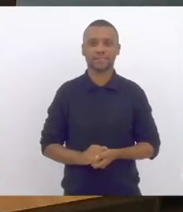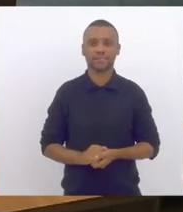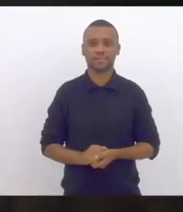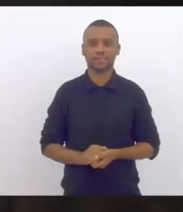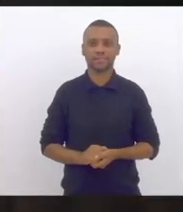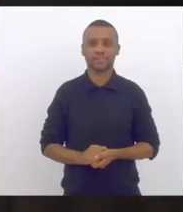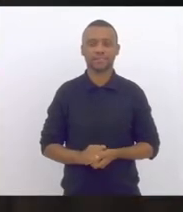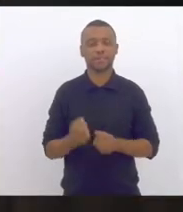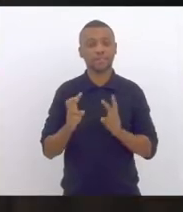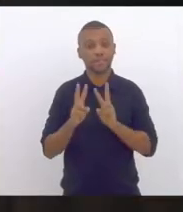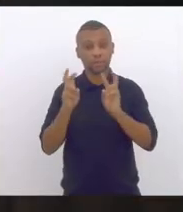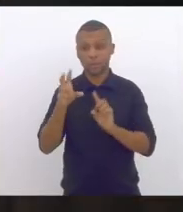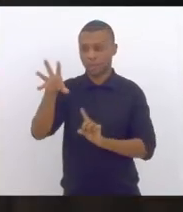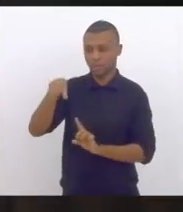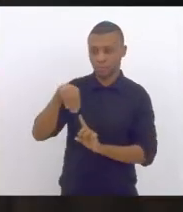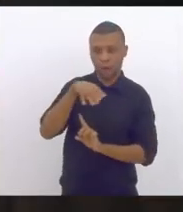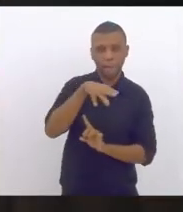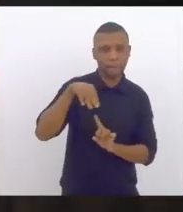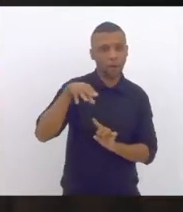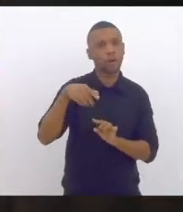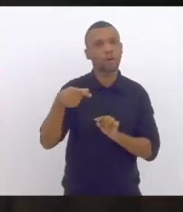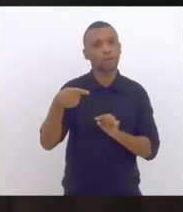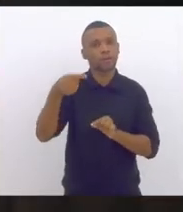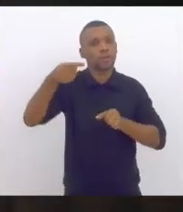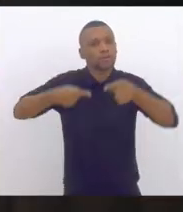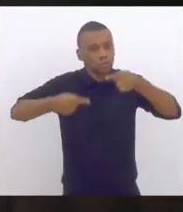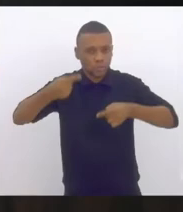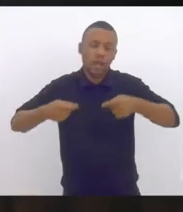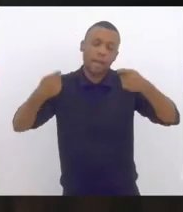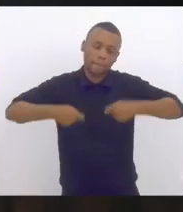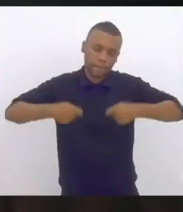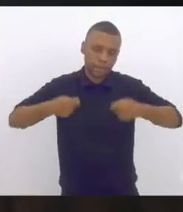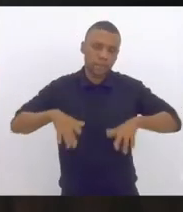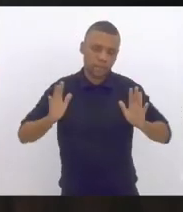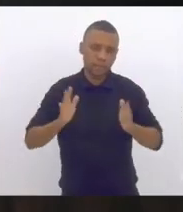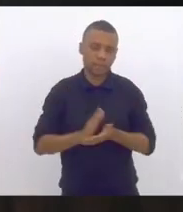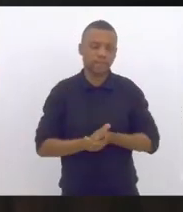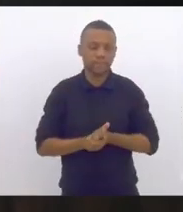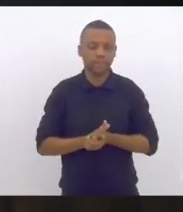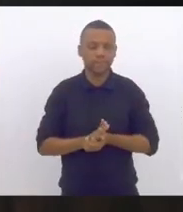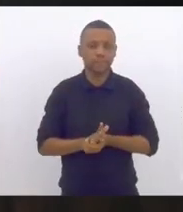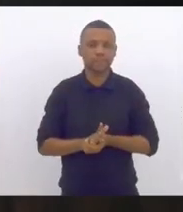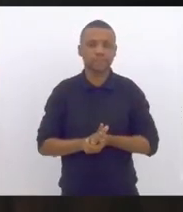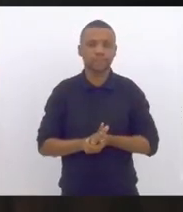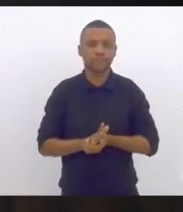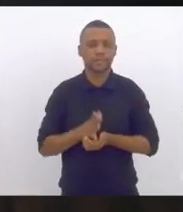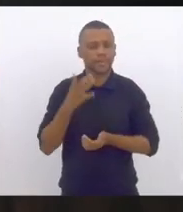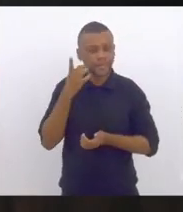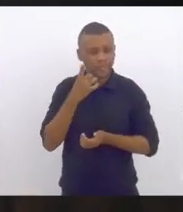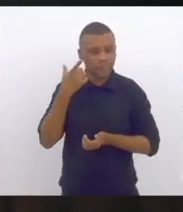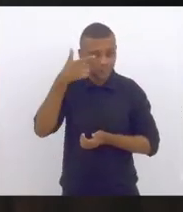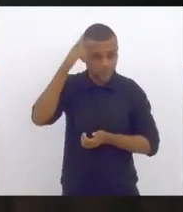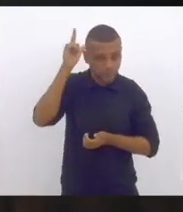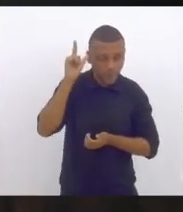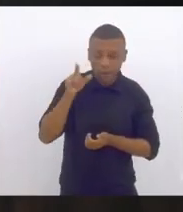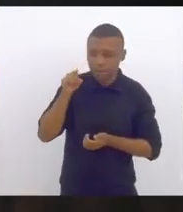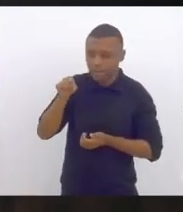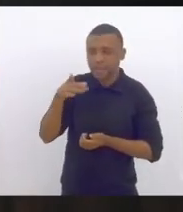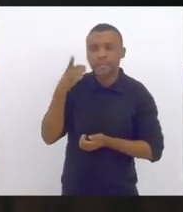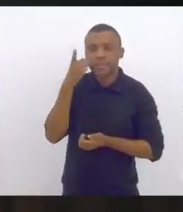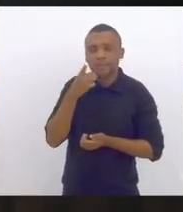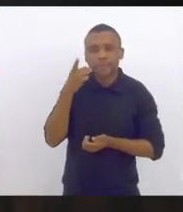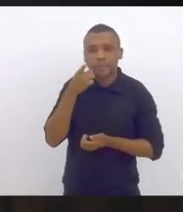É um tema que deve ser discutido, deputado Luiz Paulo e deputado